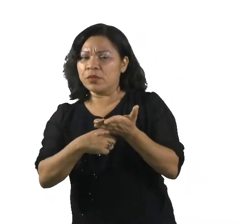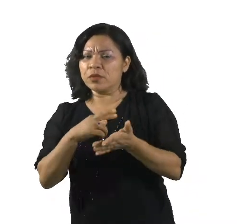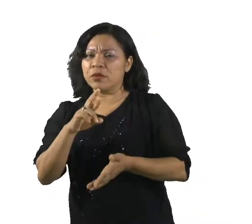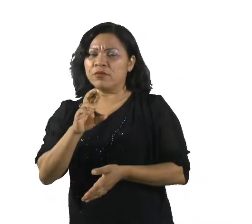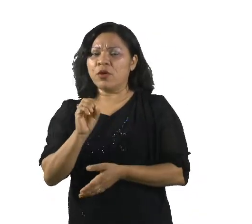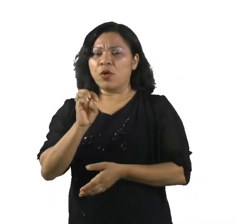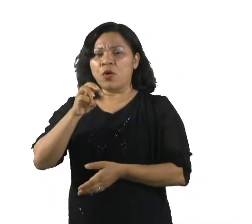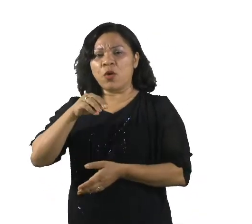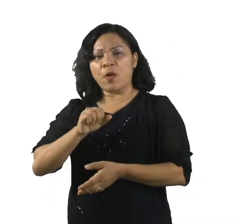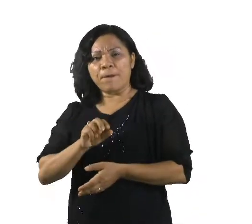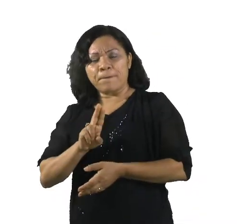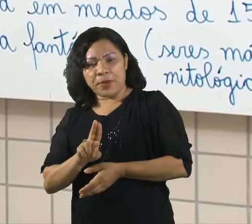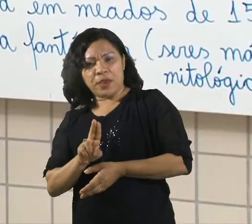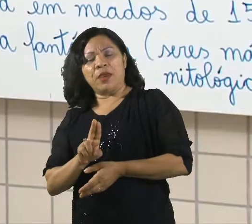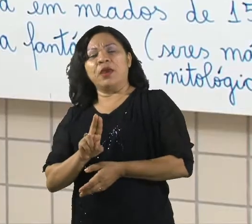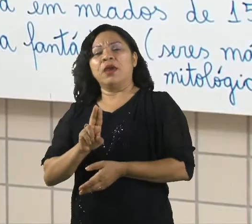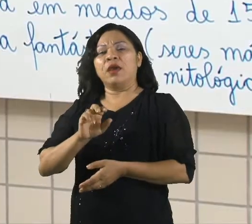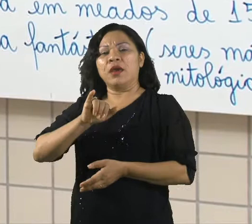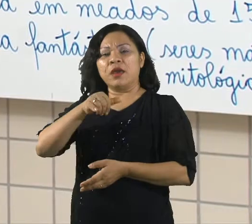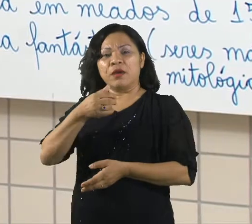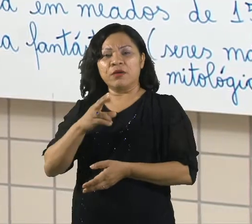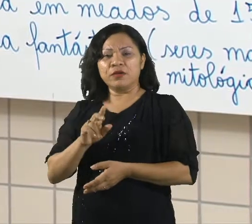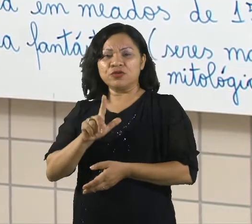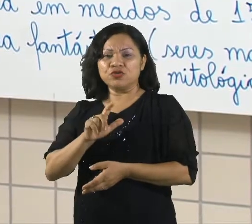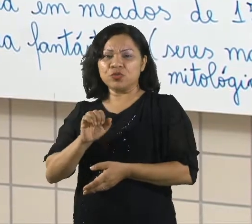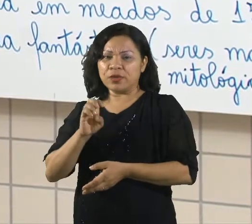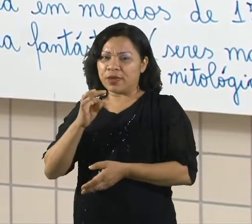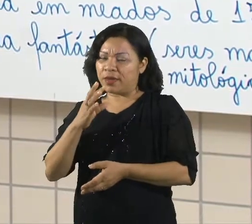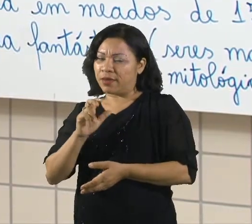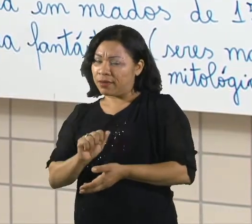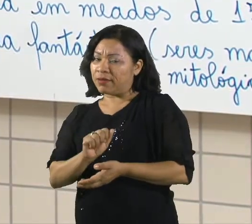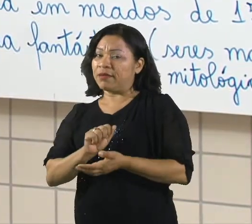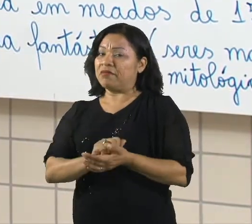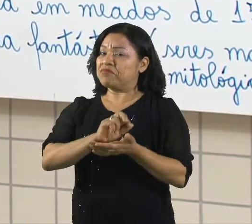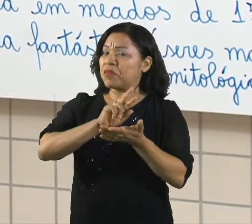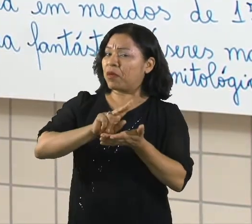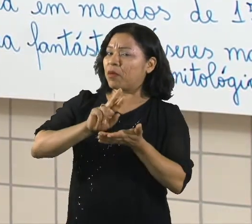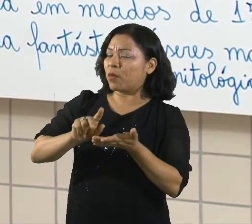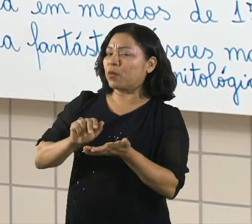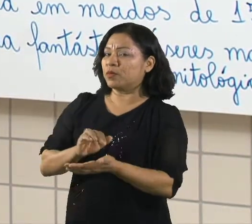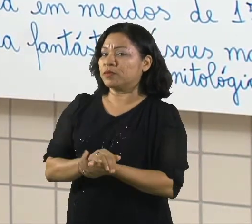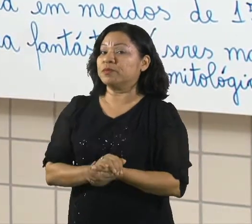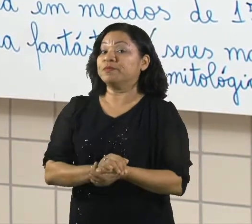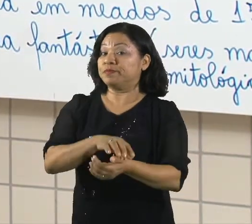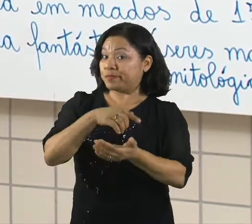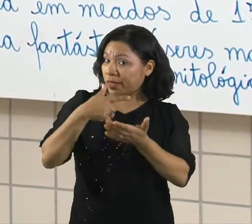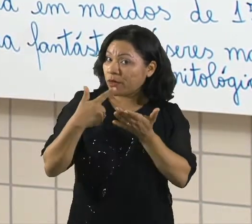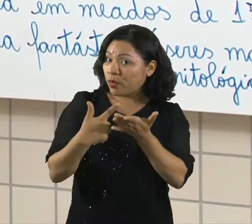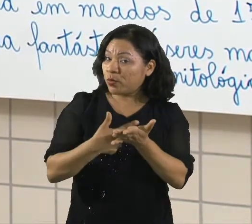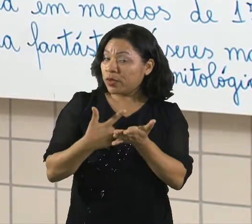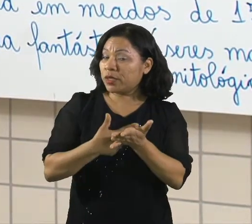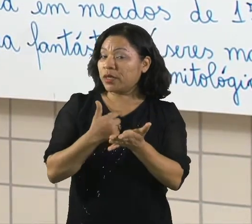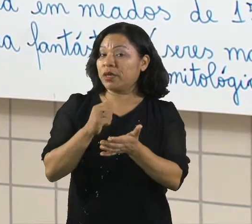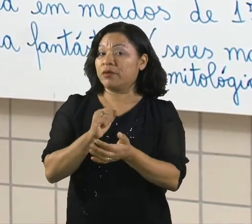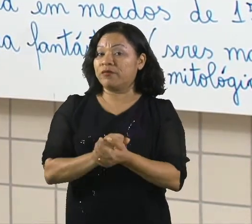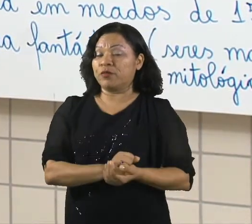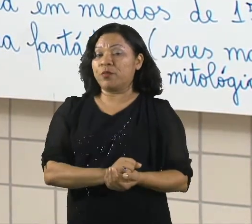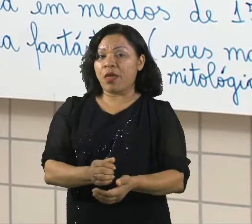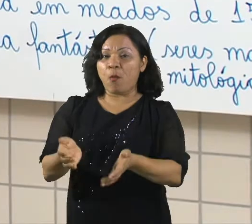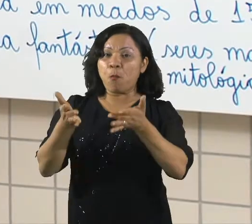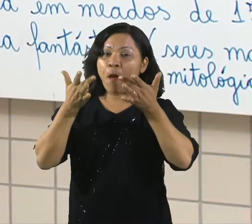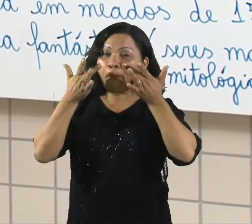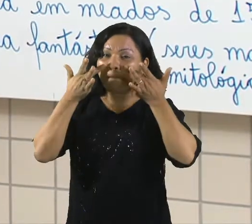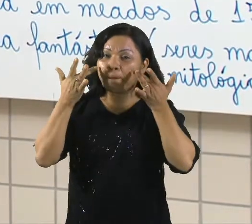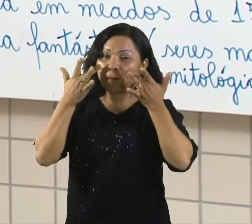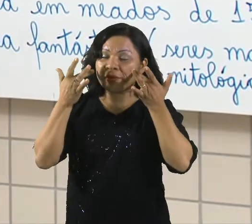conhecer essa obra narrativa dele. Esse livro, ele é uma peça teatral em